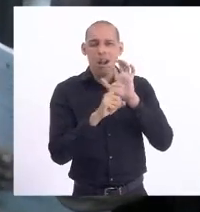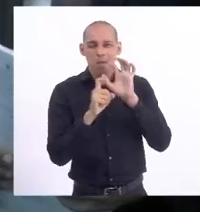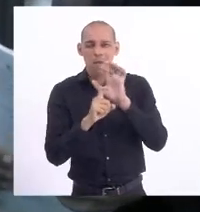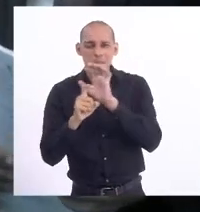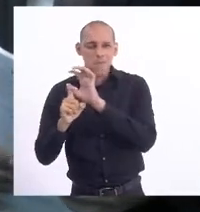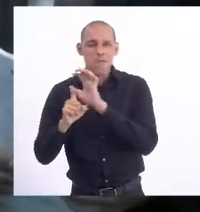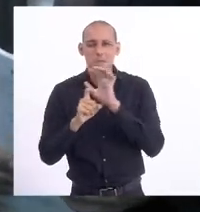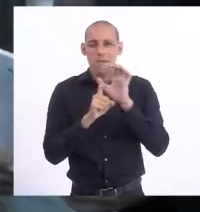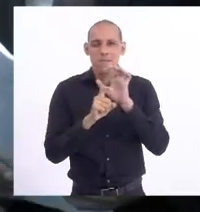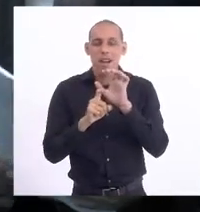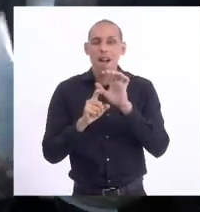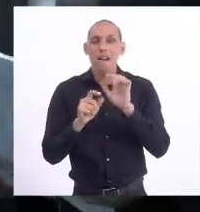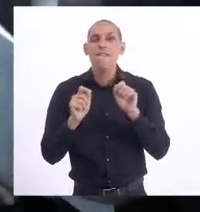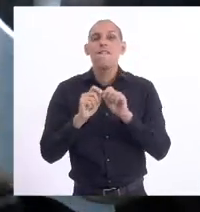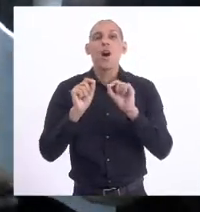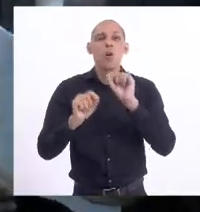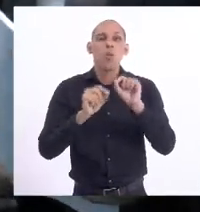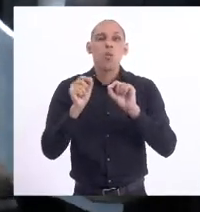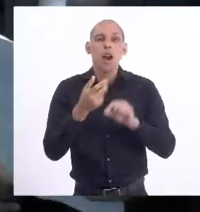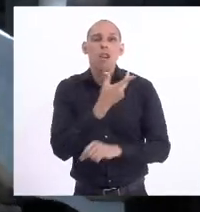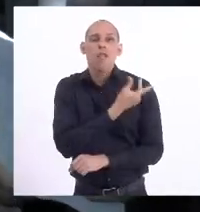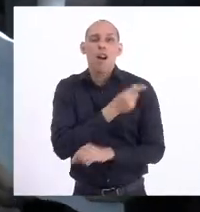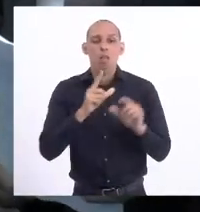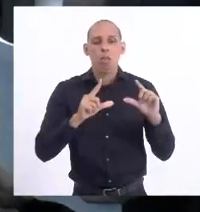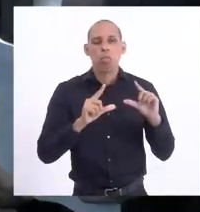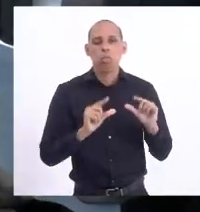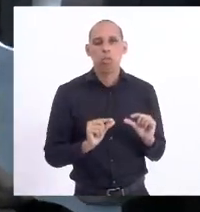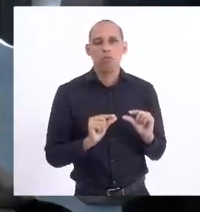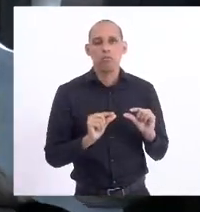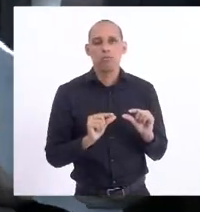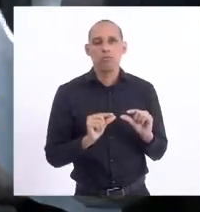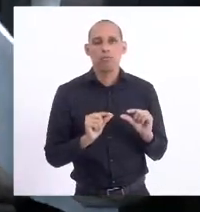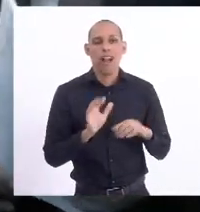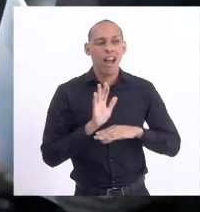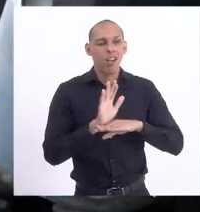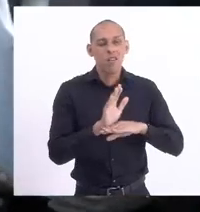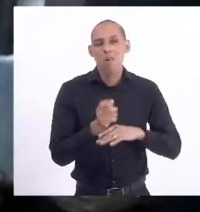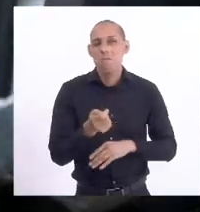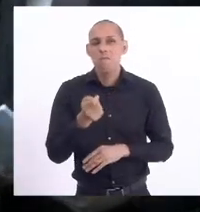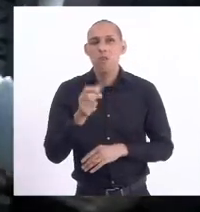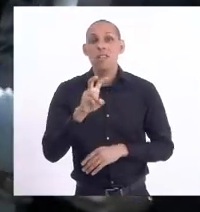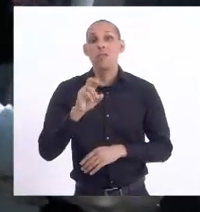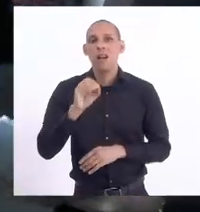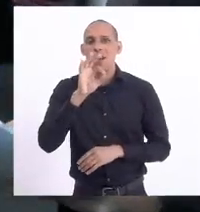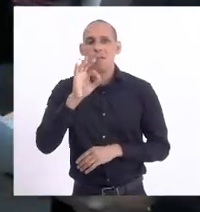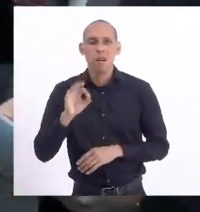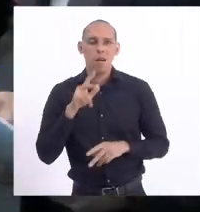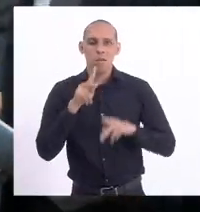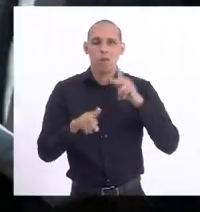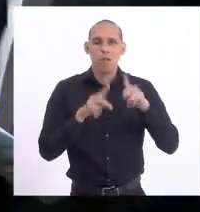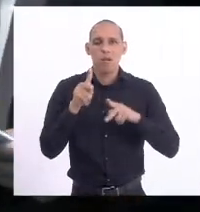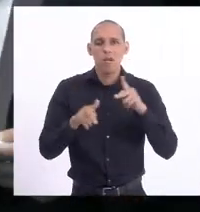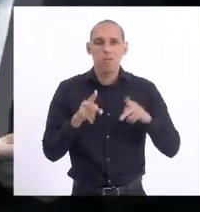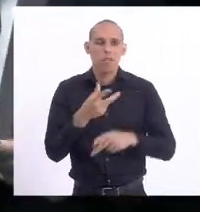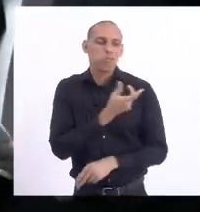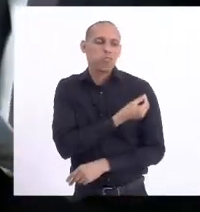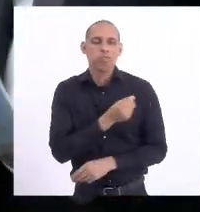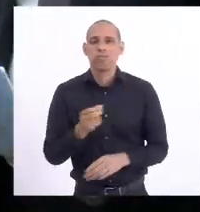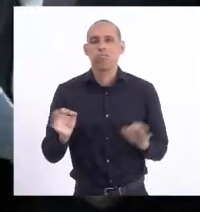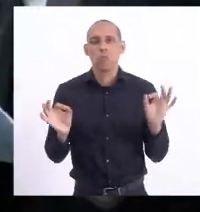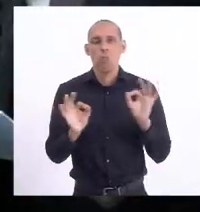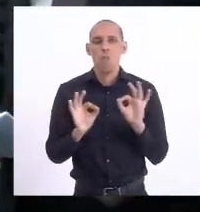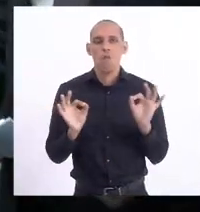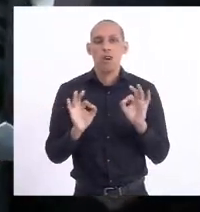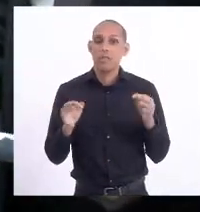uma baixa vacinação de crianças e adolescentes que não tem alcançado 50% da população. Por isso, junto com